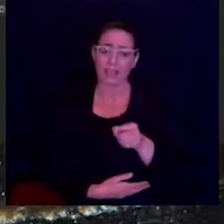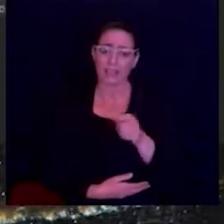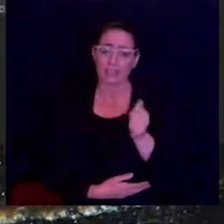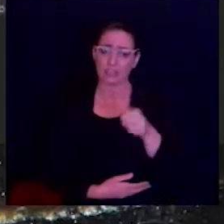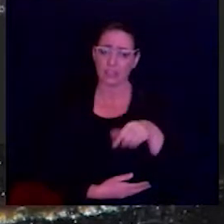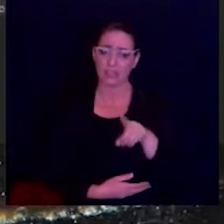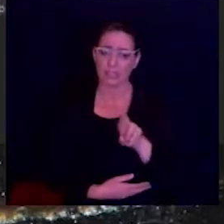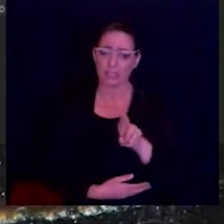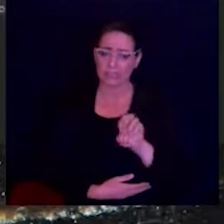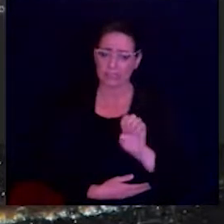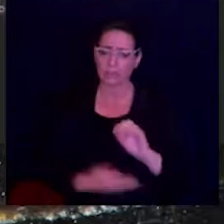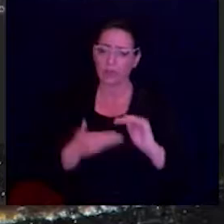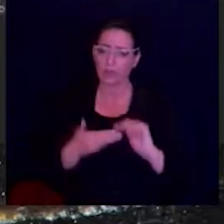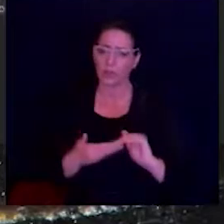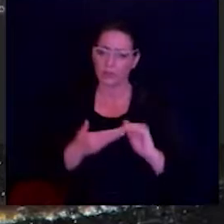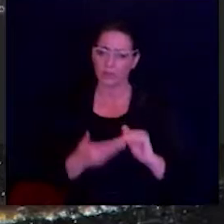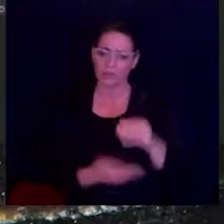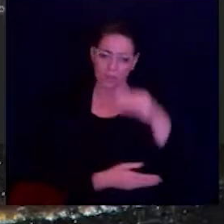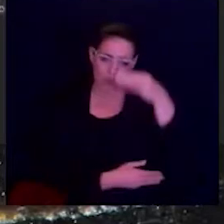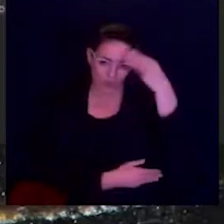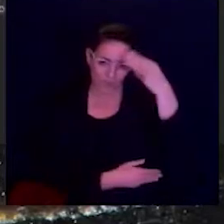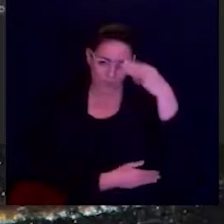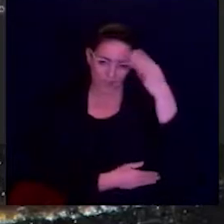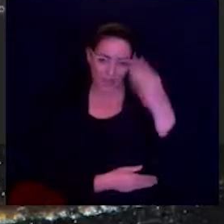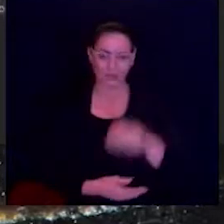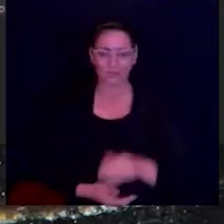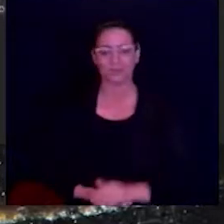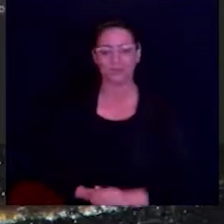Andrioli, para saudar seu afilhado.